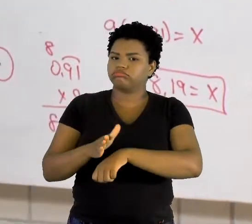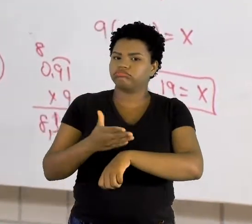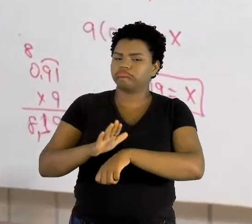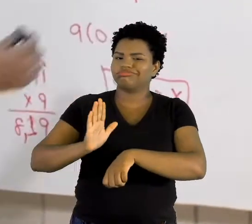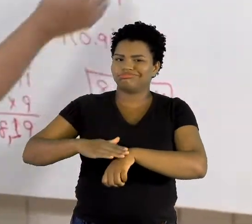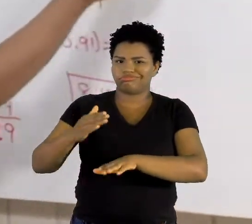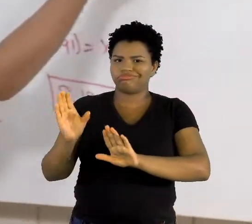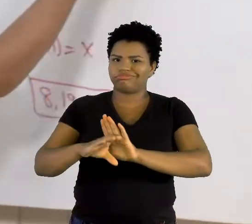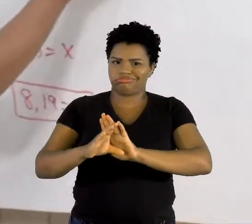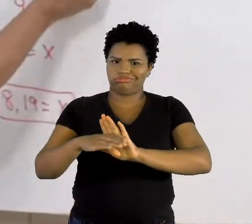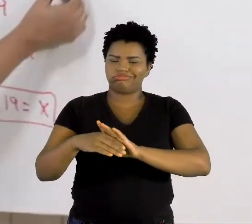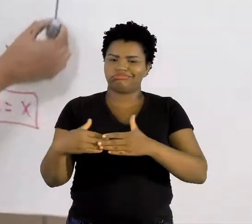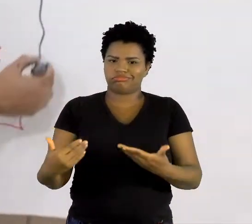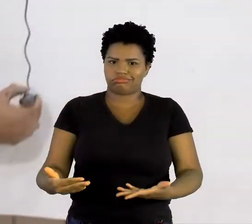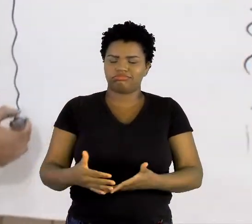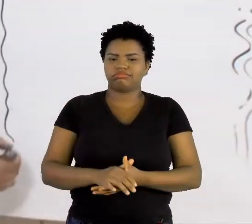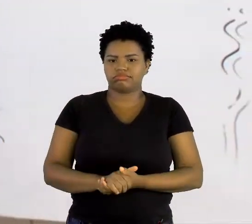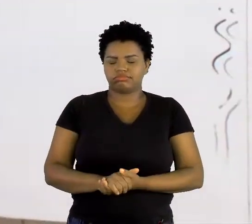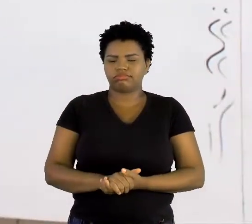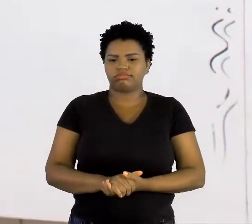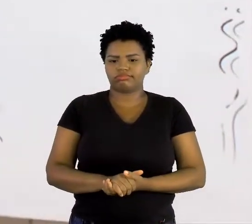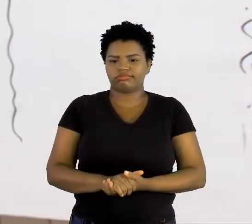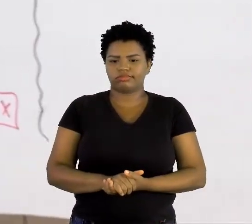conceitos. Bom,